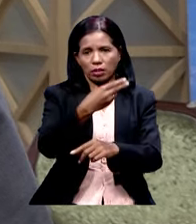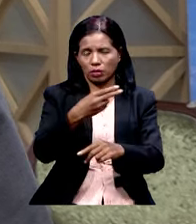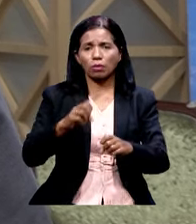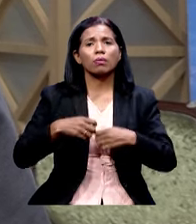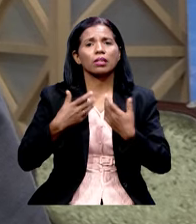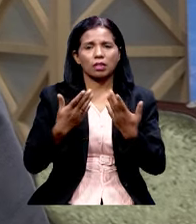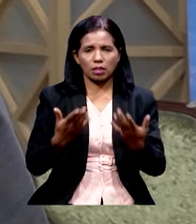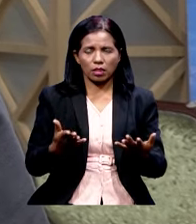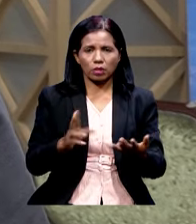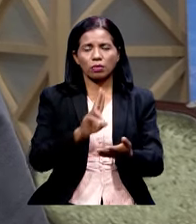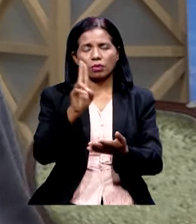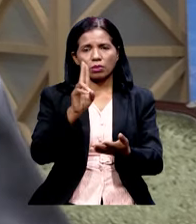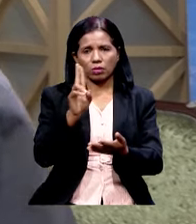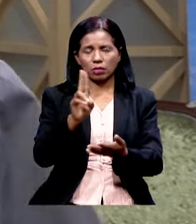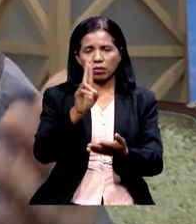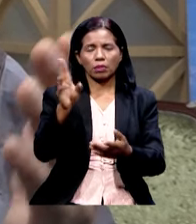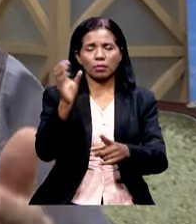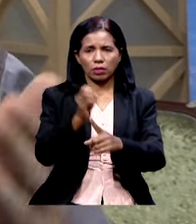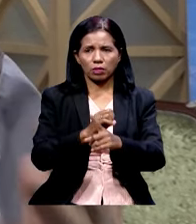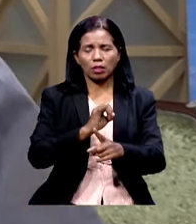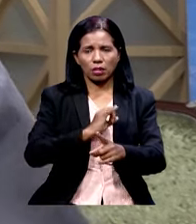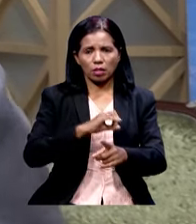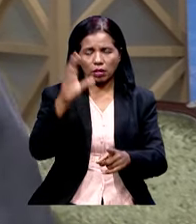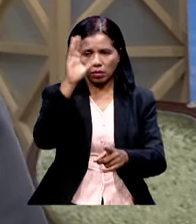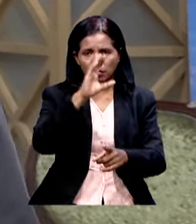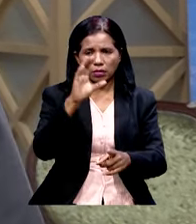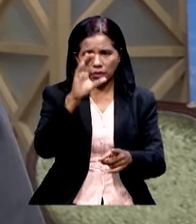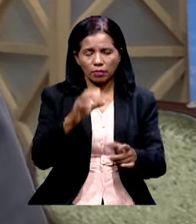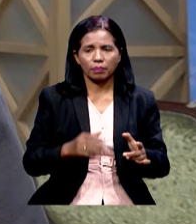e ao buca desse